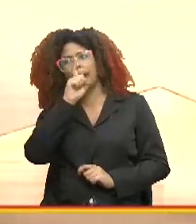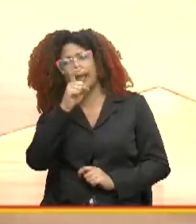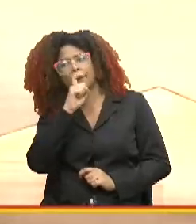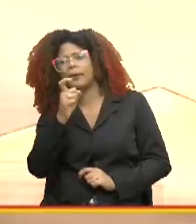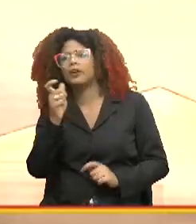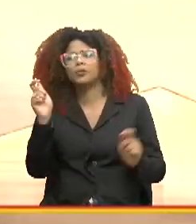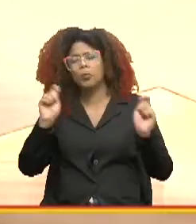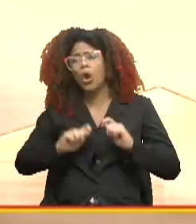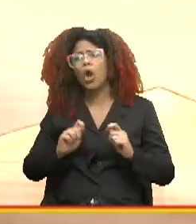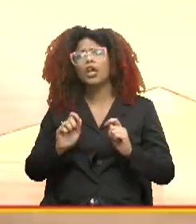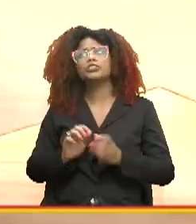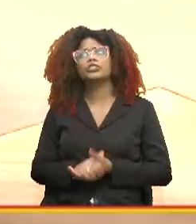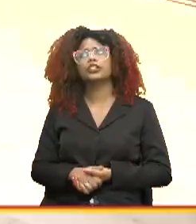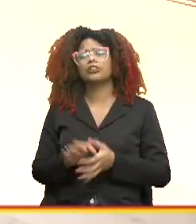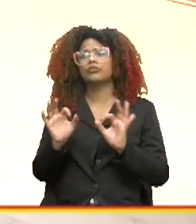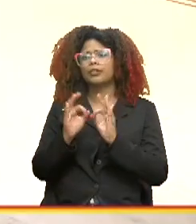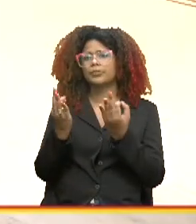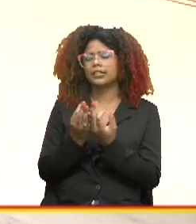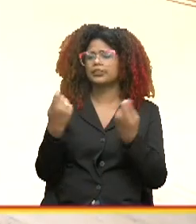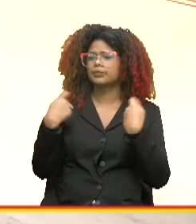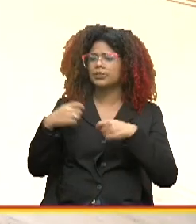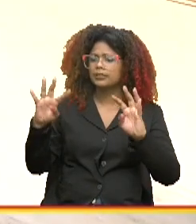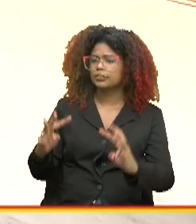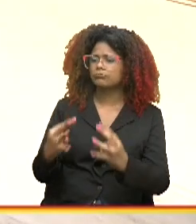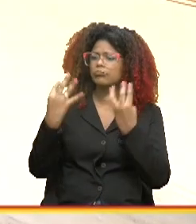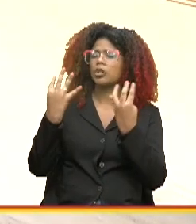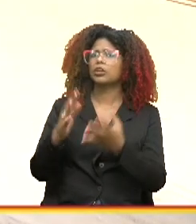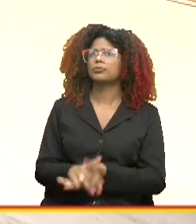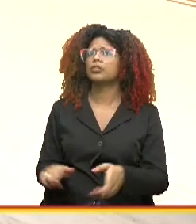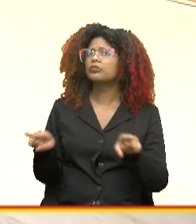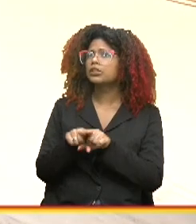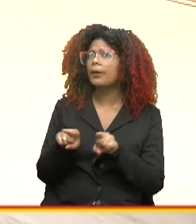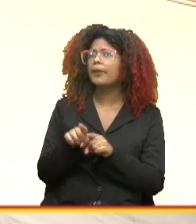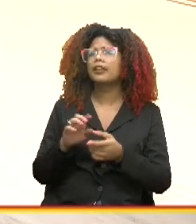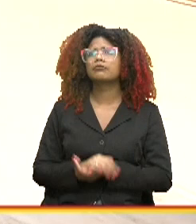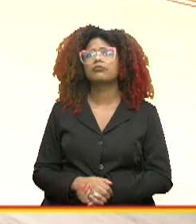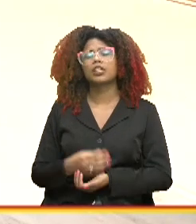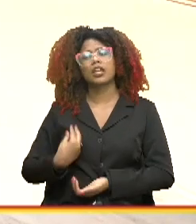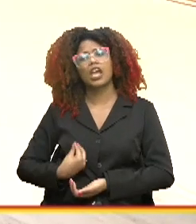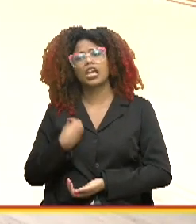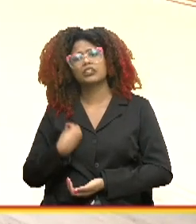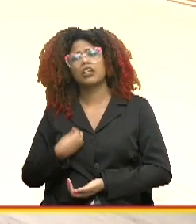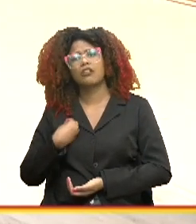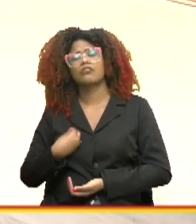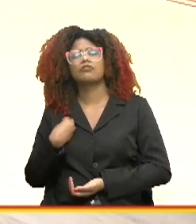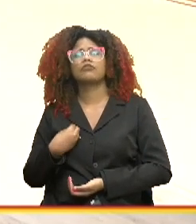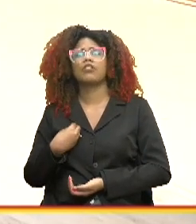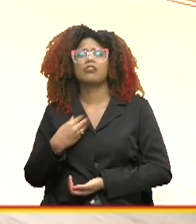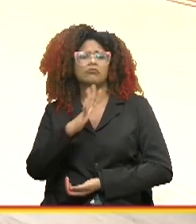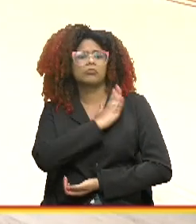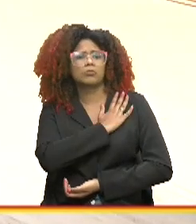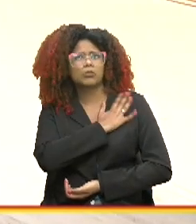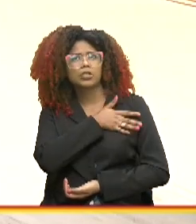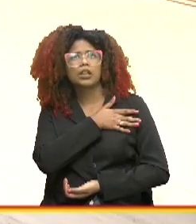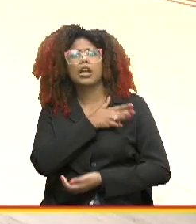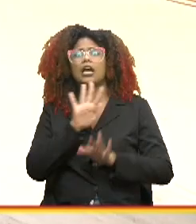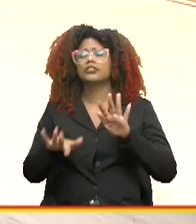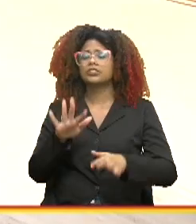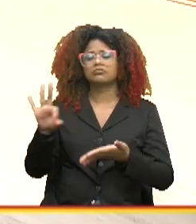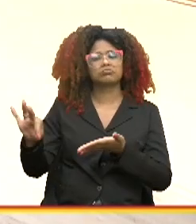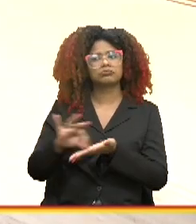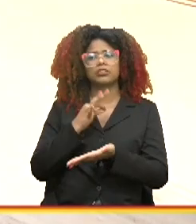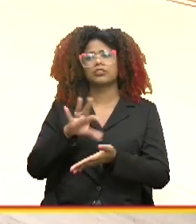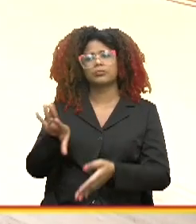mães enfim são são famílias que tem que ser reconhecida e hoje eu vejo que ainda vivem amar já as pessoas não acabam não se inscrevendo para adoção